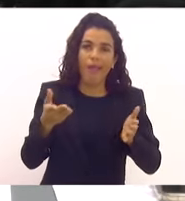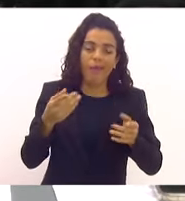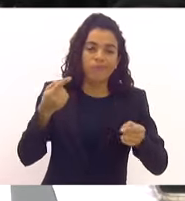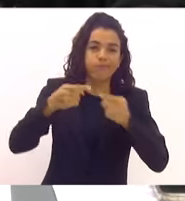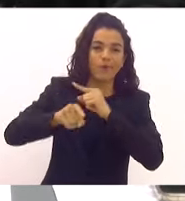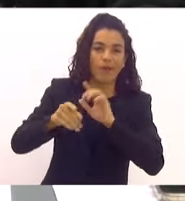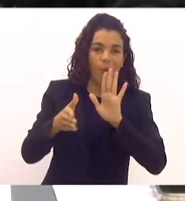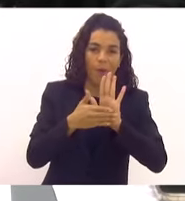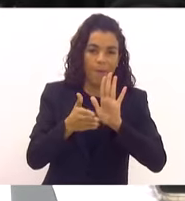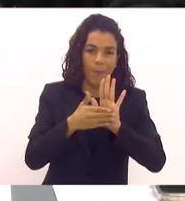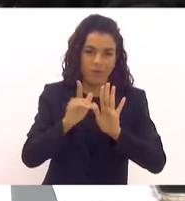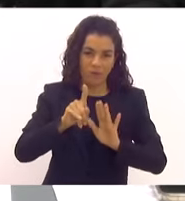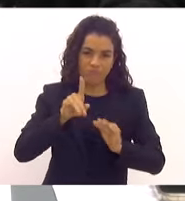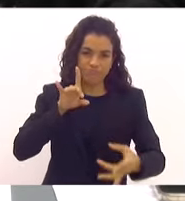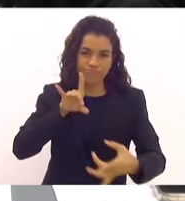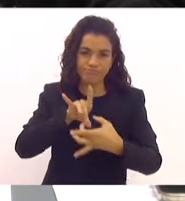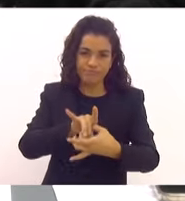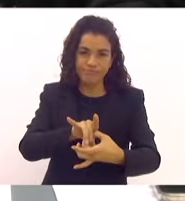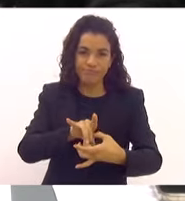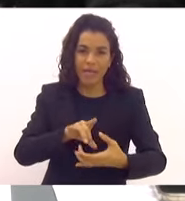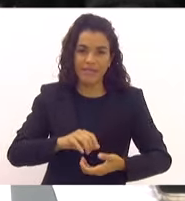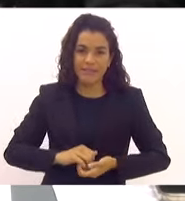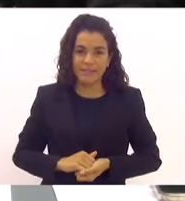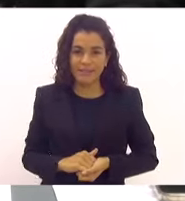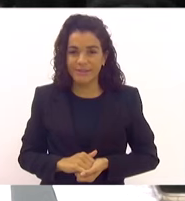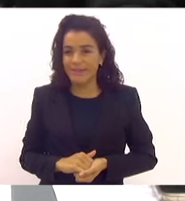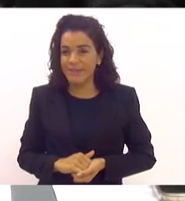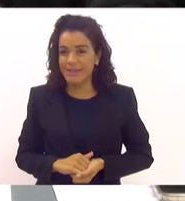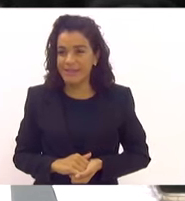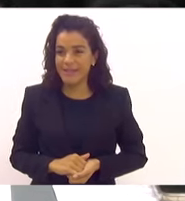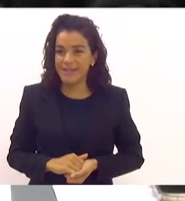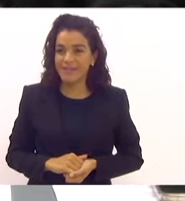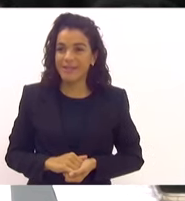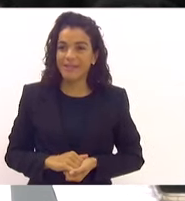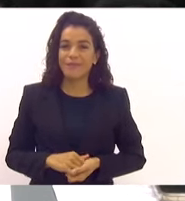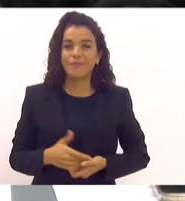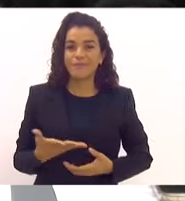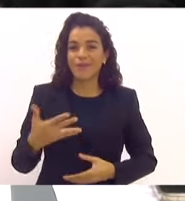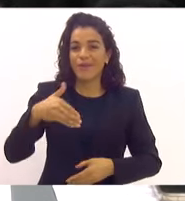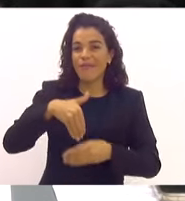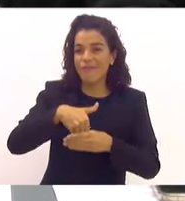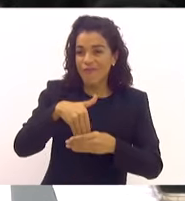fora de propósito. Então, o meu primeiro voto seria